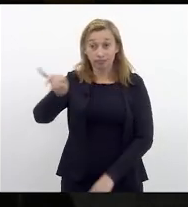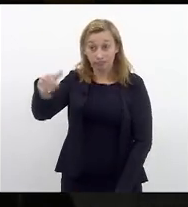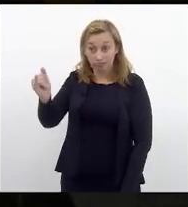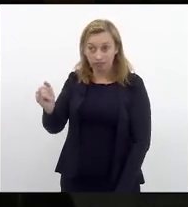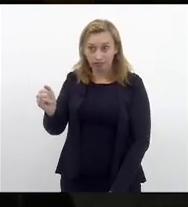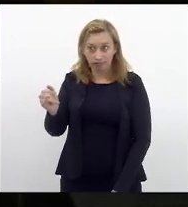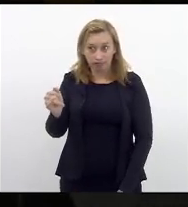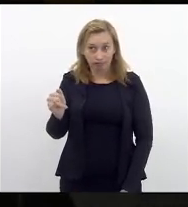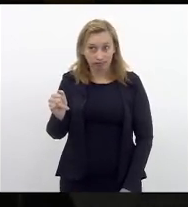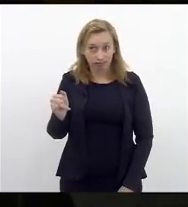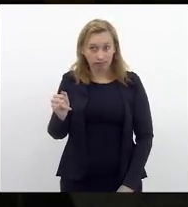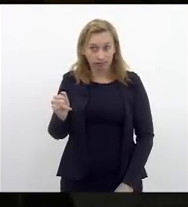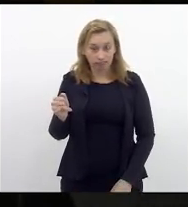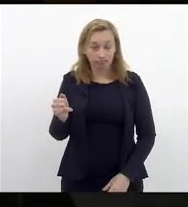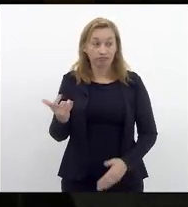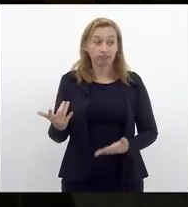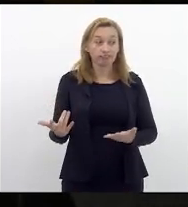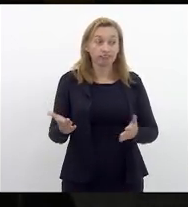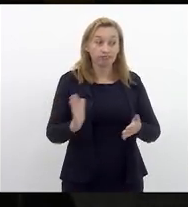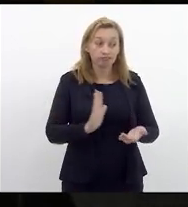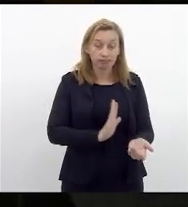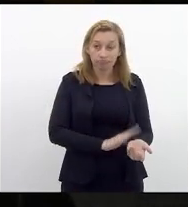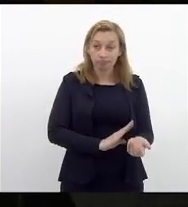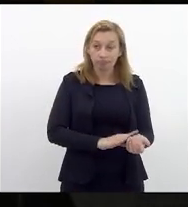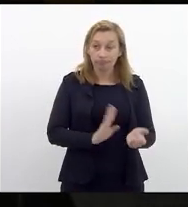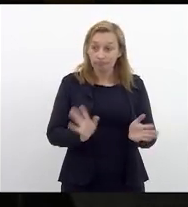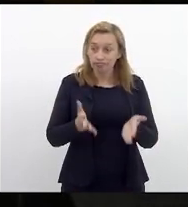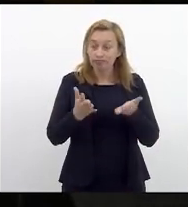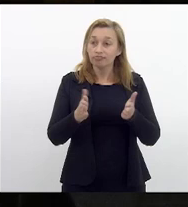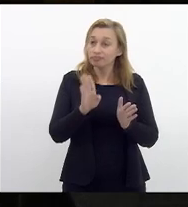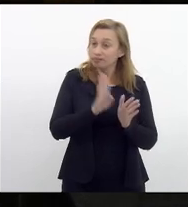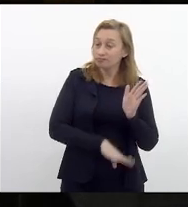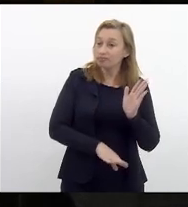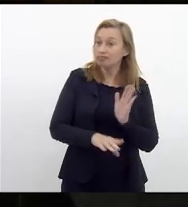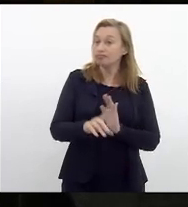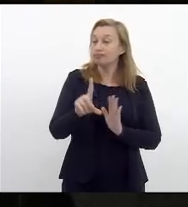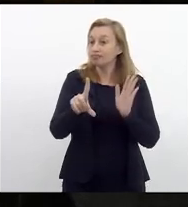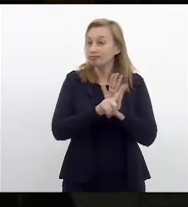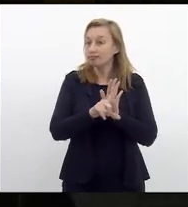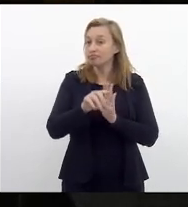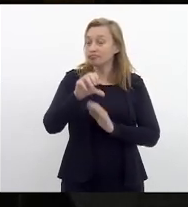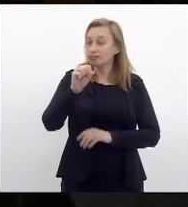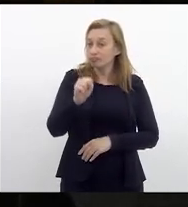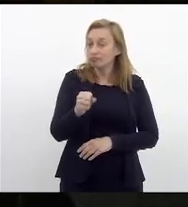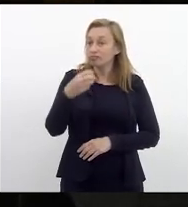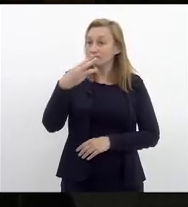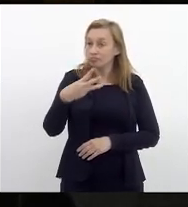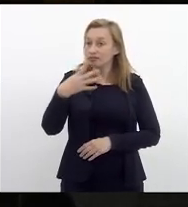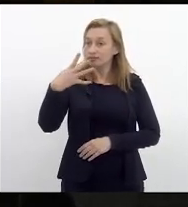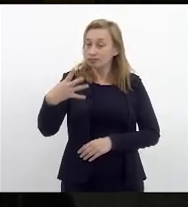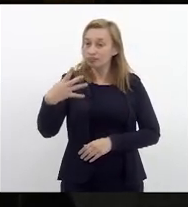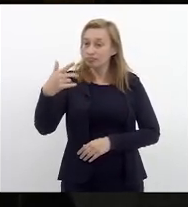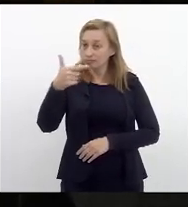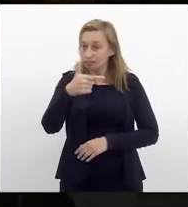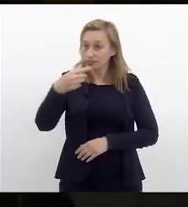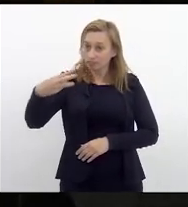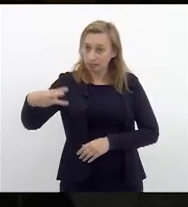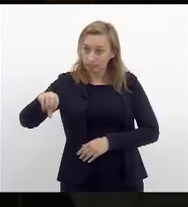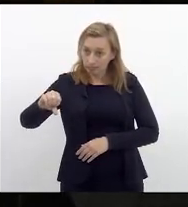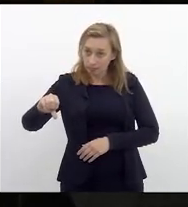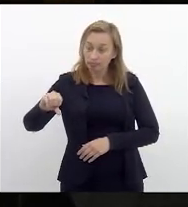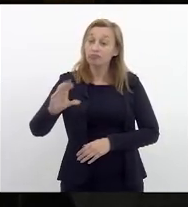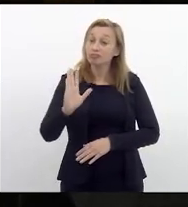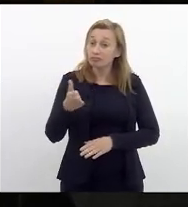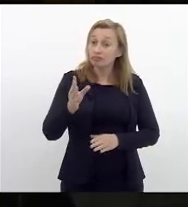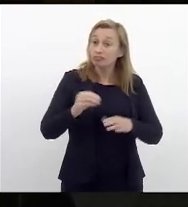por vício de iniciativa e derrubou a lei 8.344/19, que já foi arquivo do